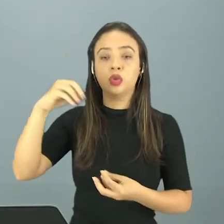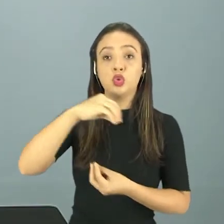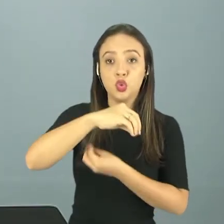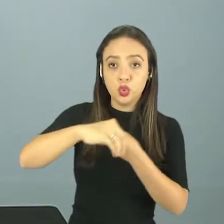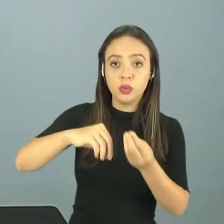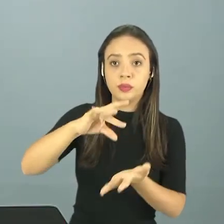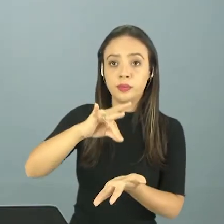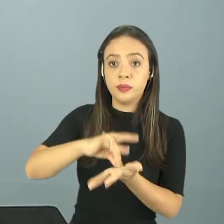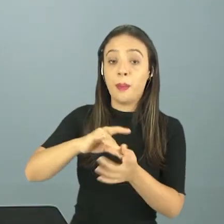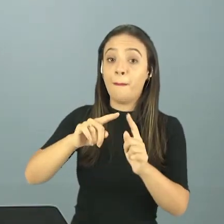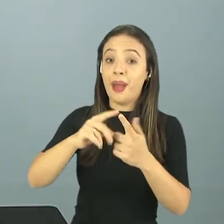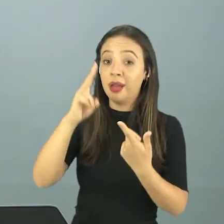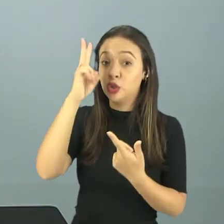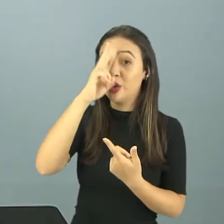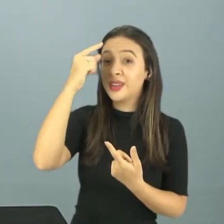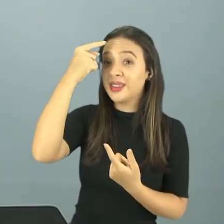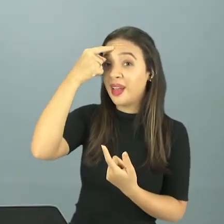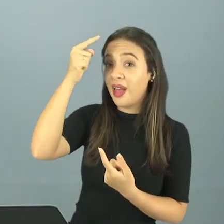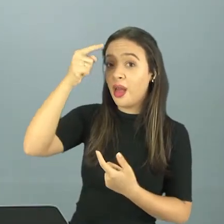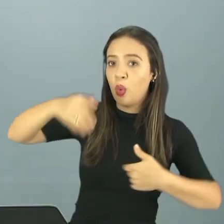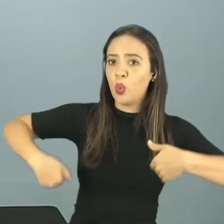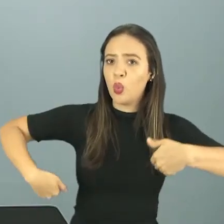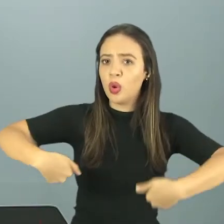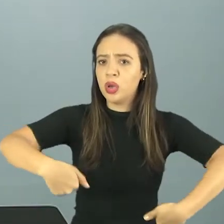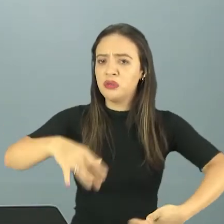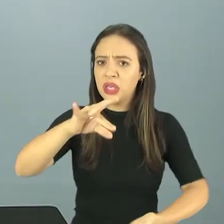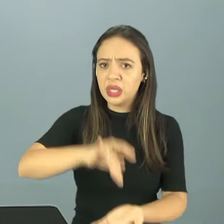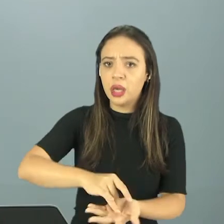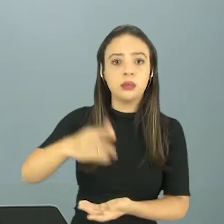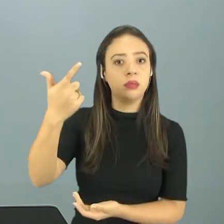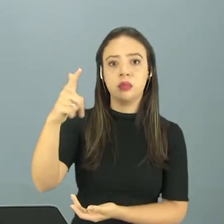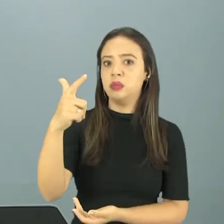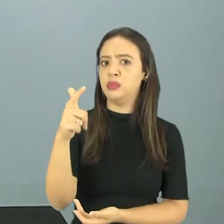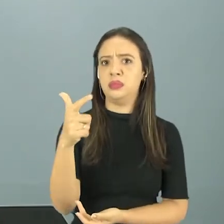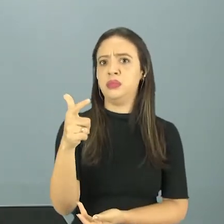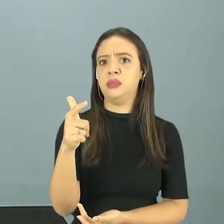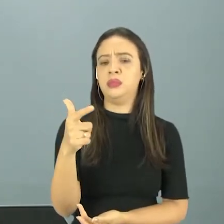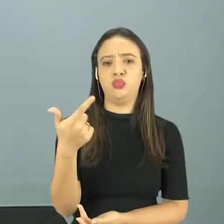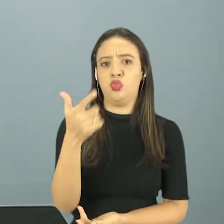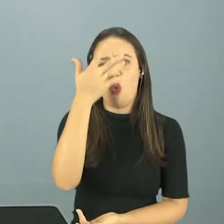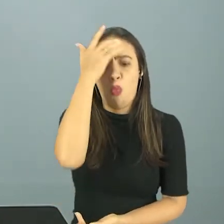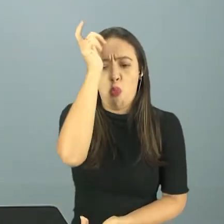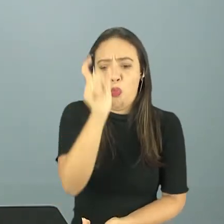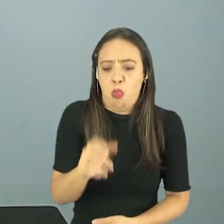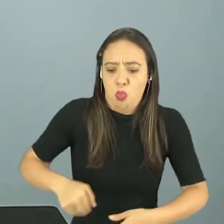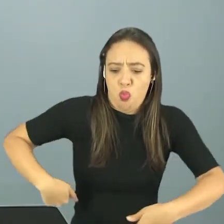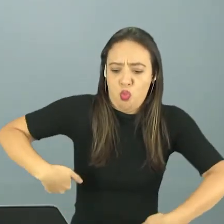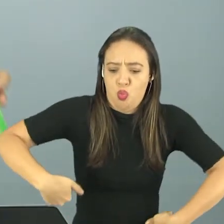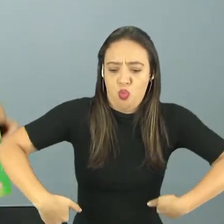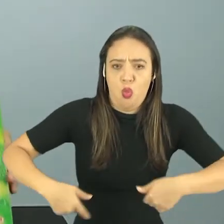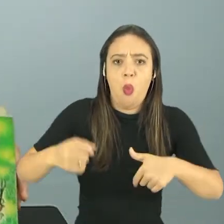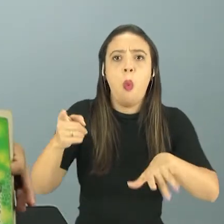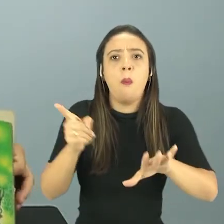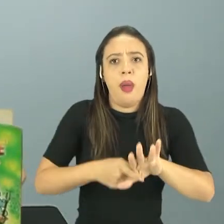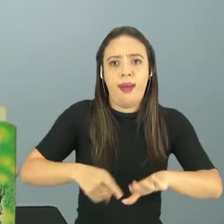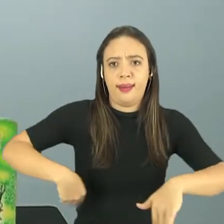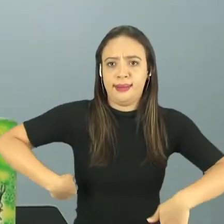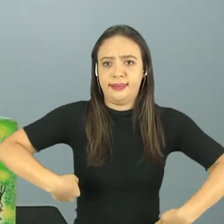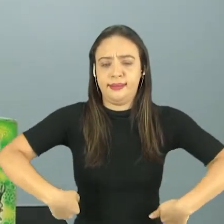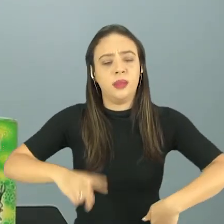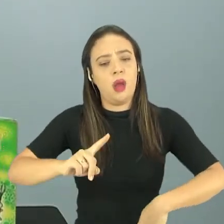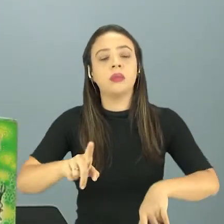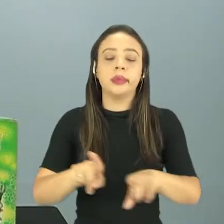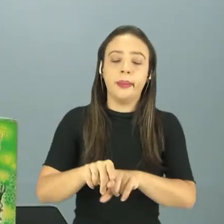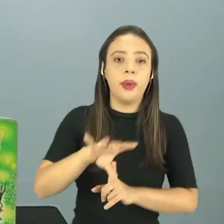que são histórias fictícias. O Curupira não existe esse personagem com os pés virados para trás, tá? Toda aquela questão da mula